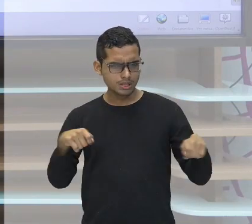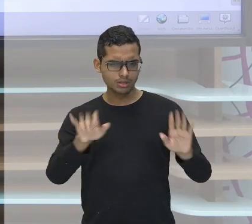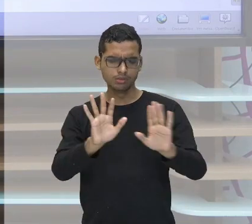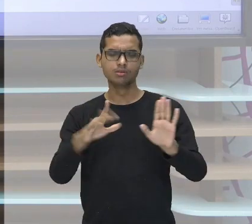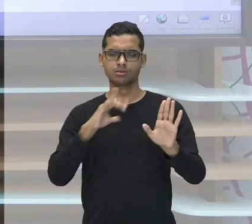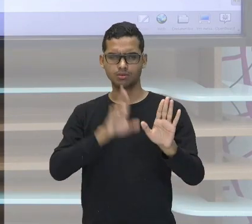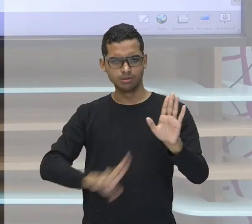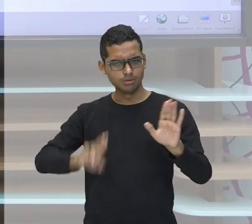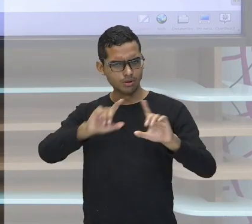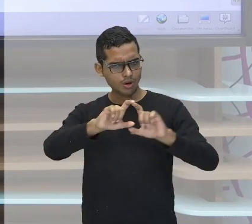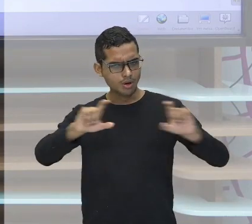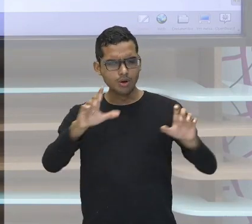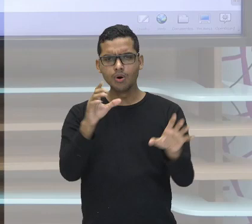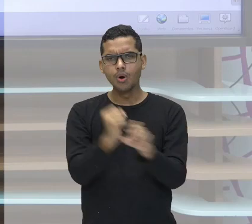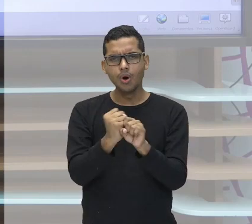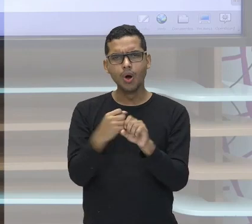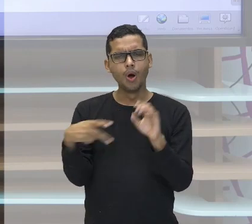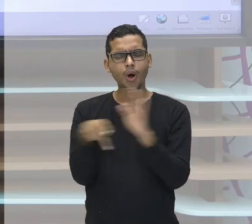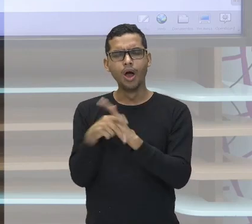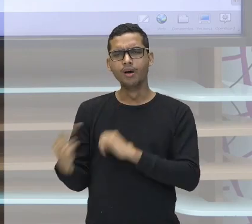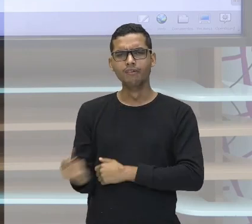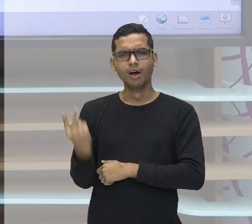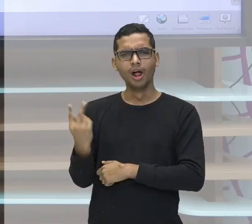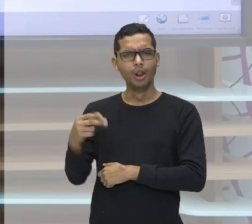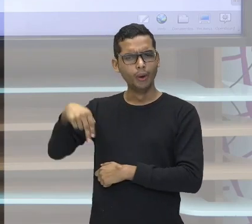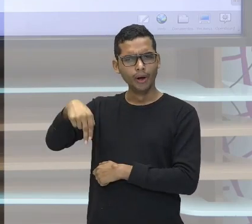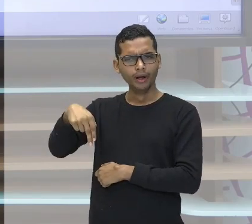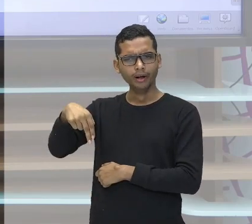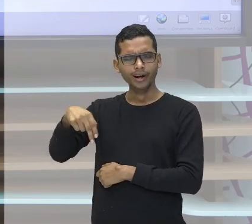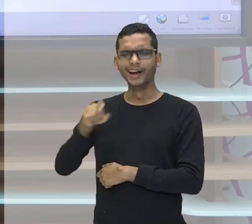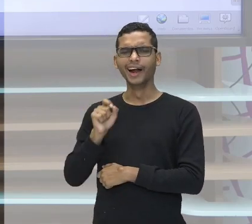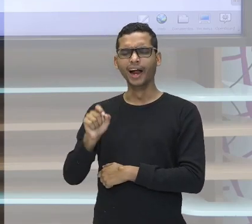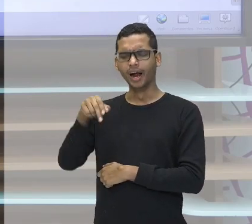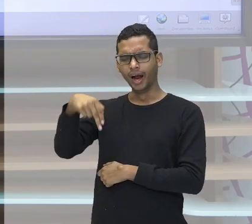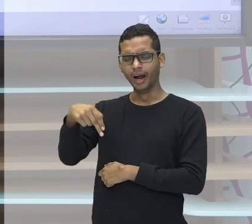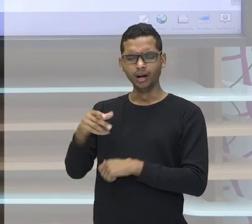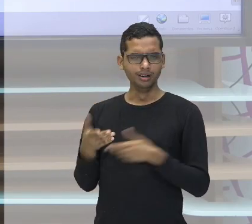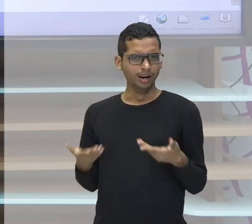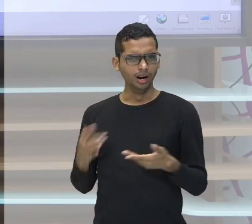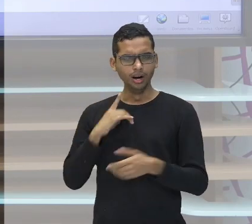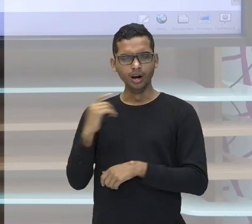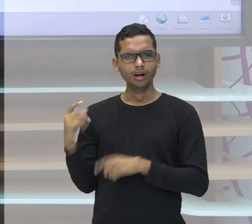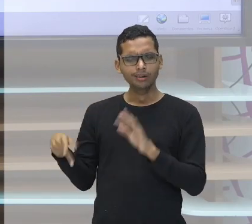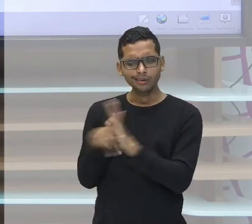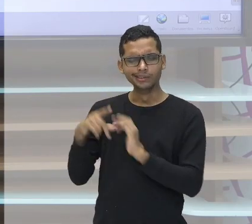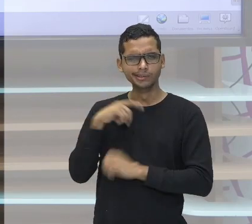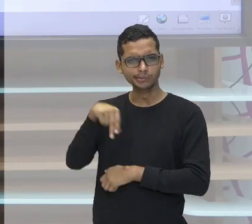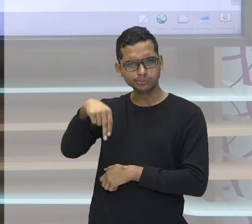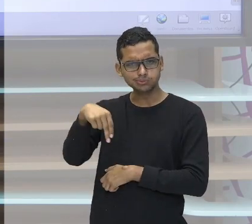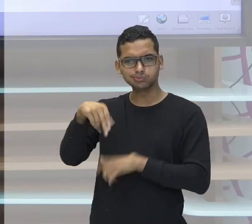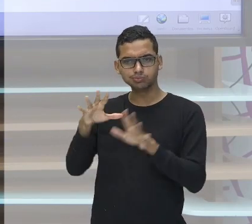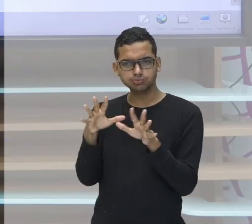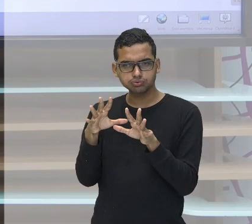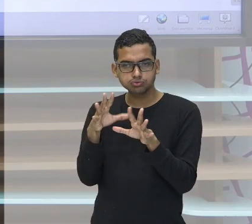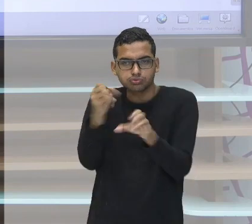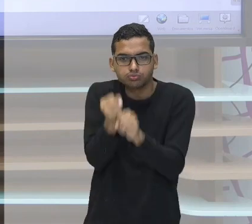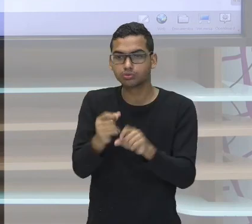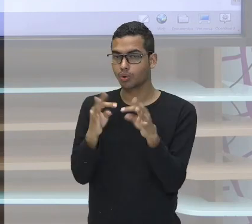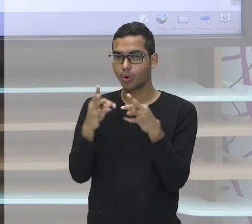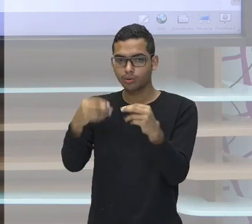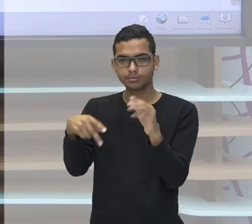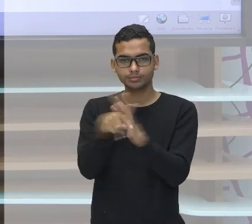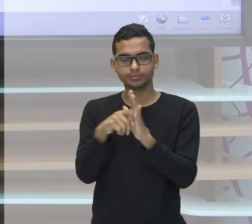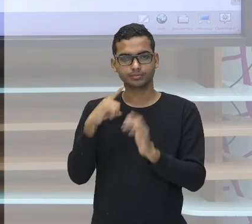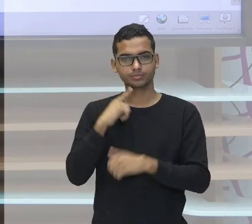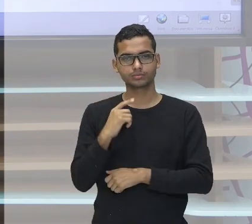sim, mas para calcular o valor de n. Quem é o n? É o conjunto total ali de onde a gente vai tirar 2